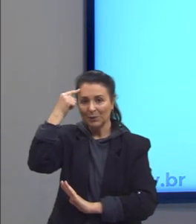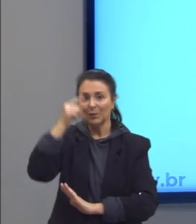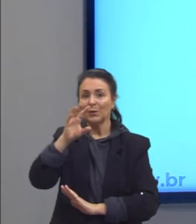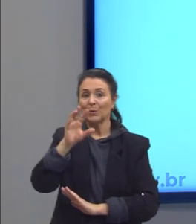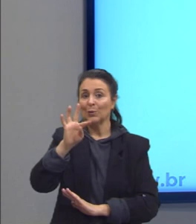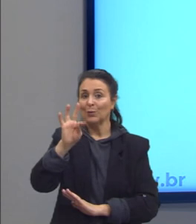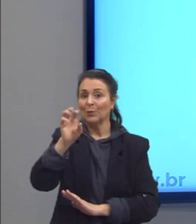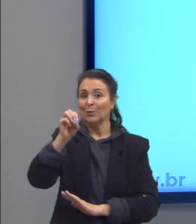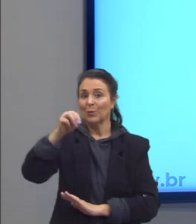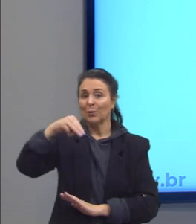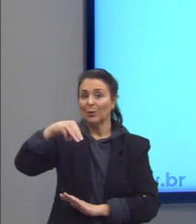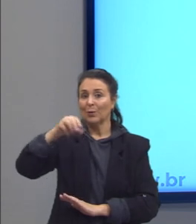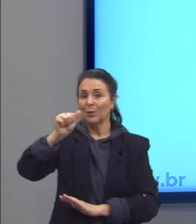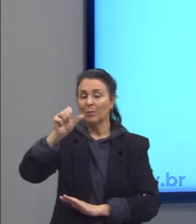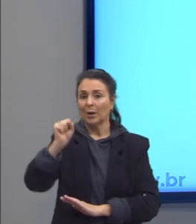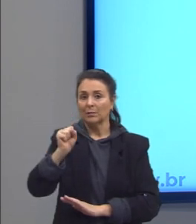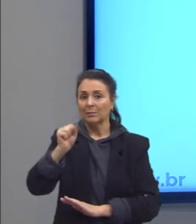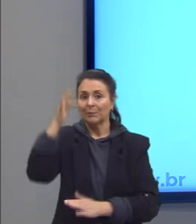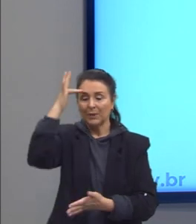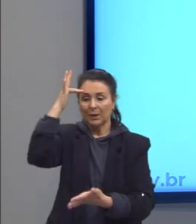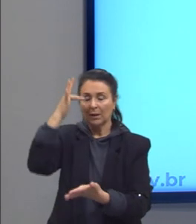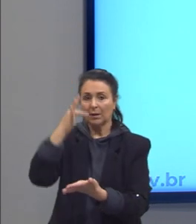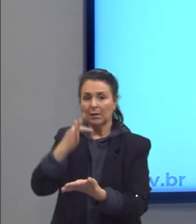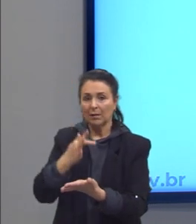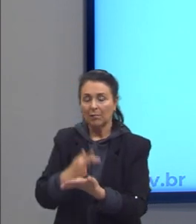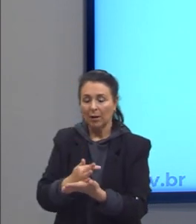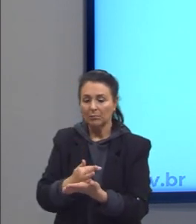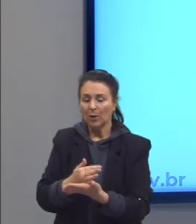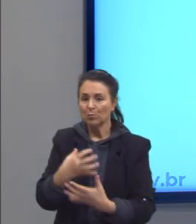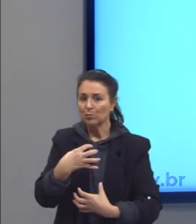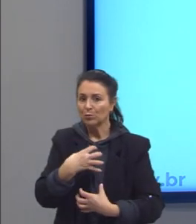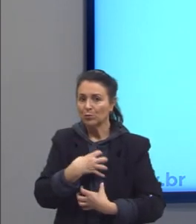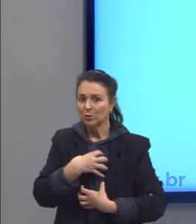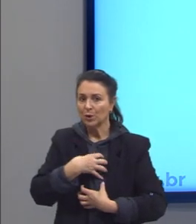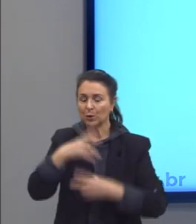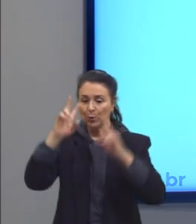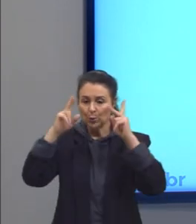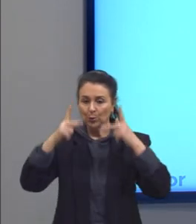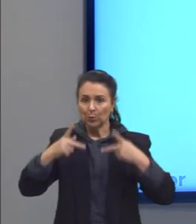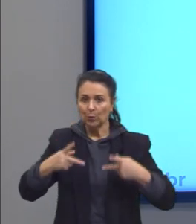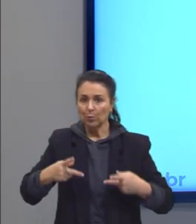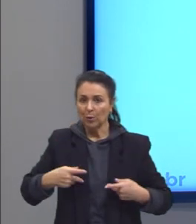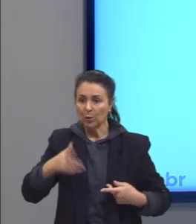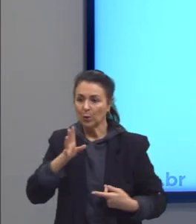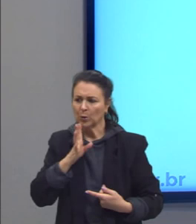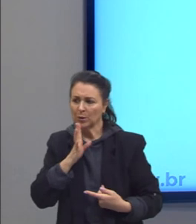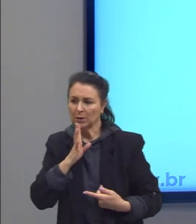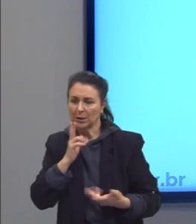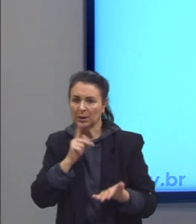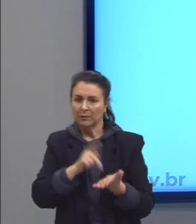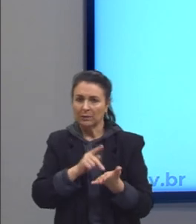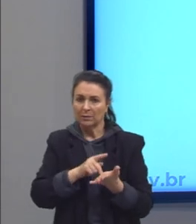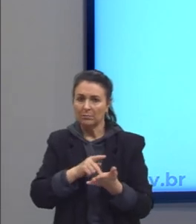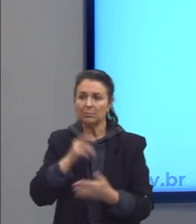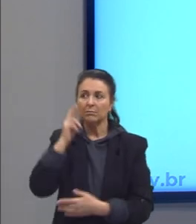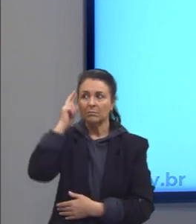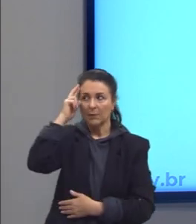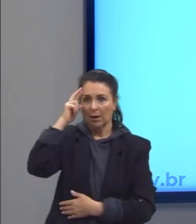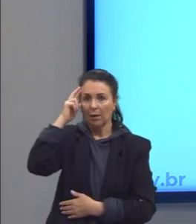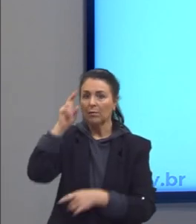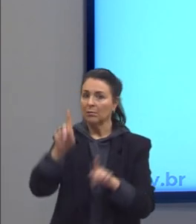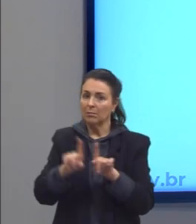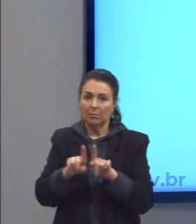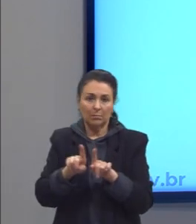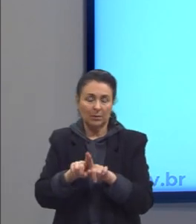a fé é o único meio do ser humano chegar a verdade não já falamos que não há razão também